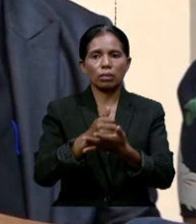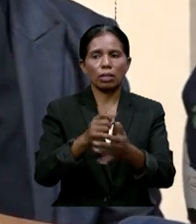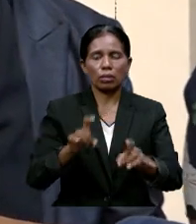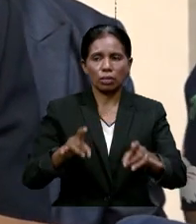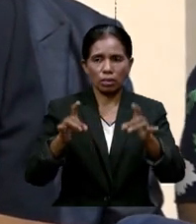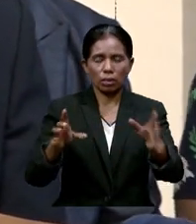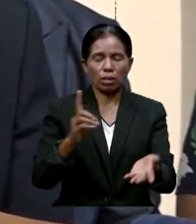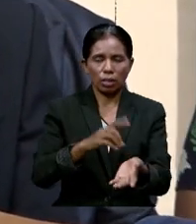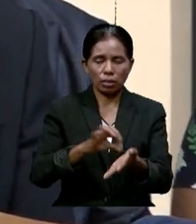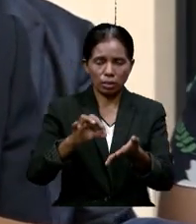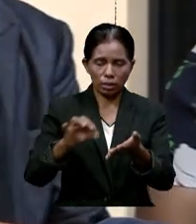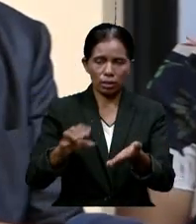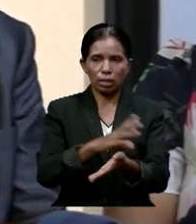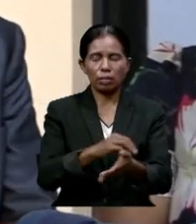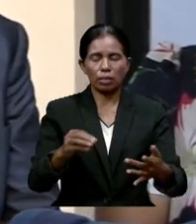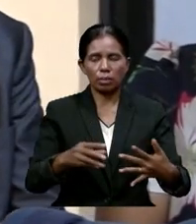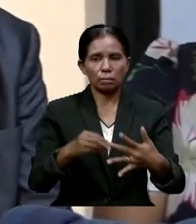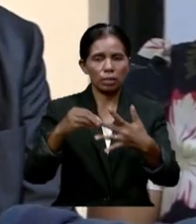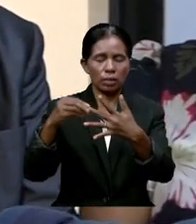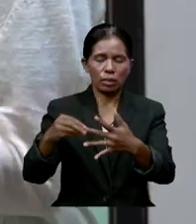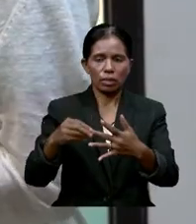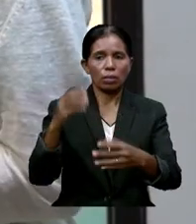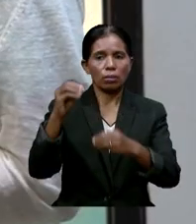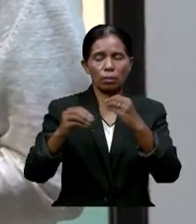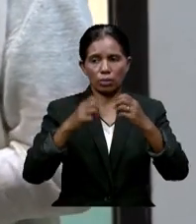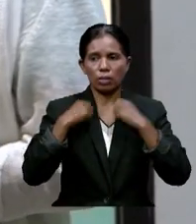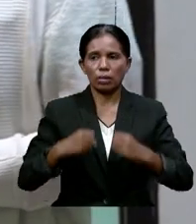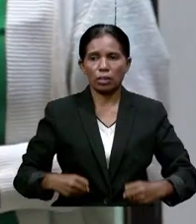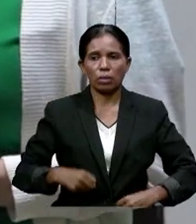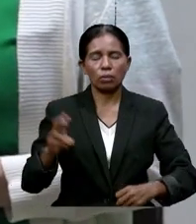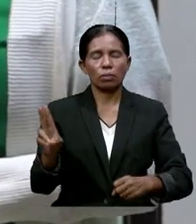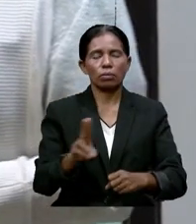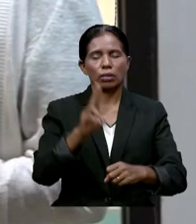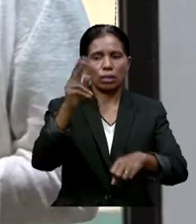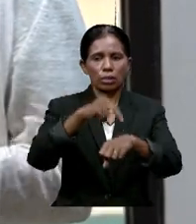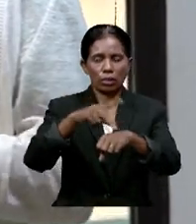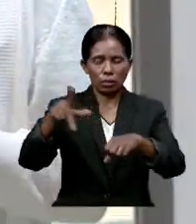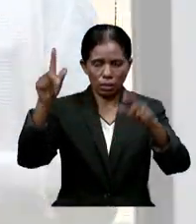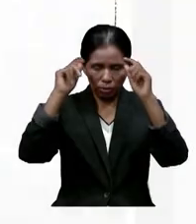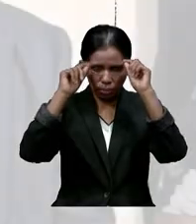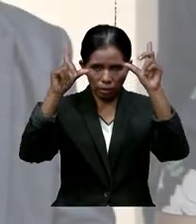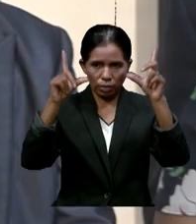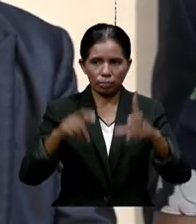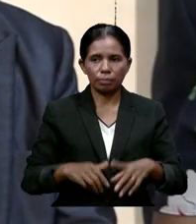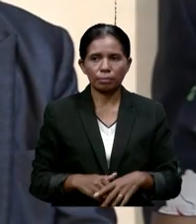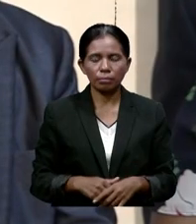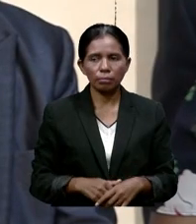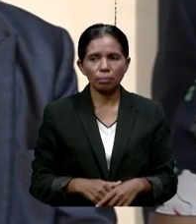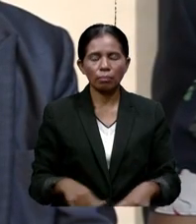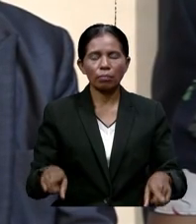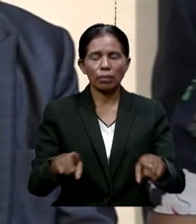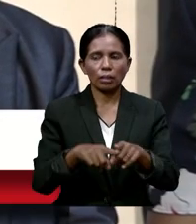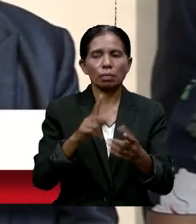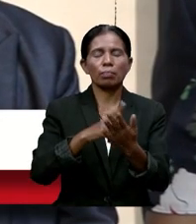tem conhecimento especializado e a área de saúde Nien e a Universidade Nacional de Timor-Leste. Nessa nossa